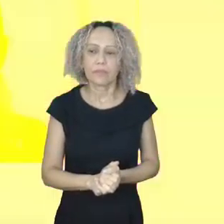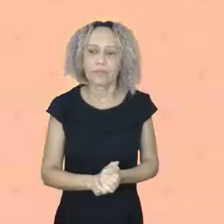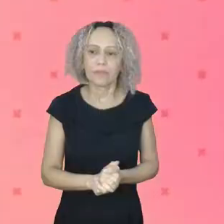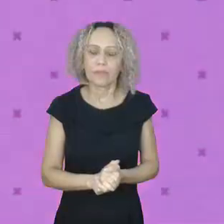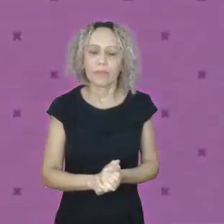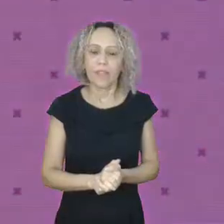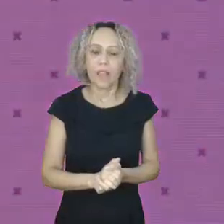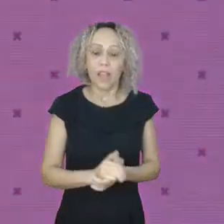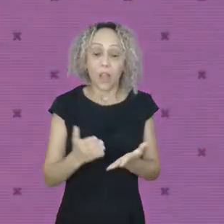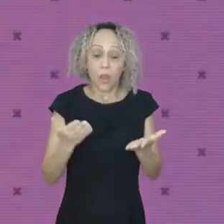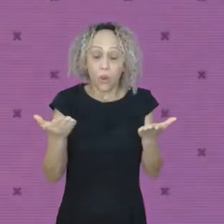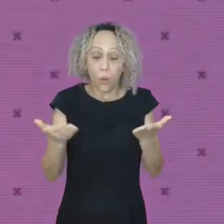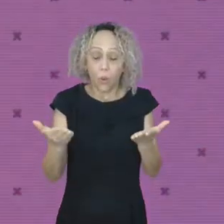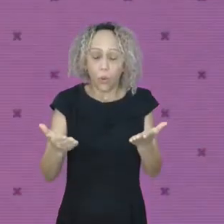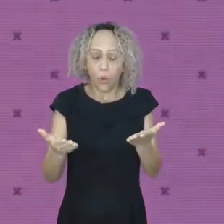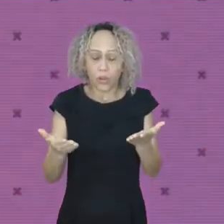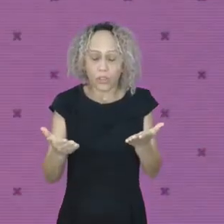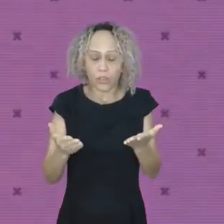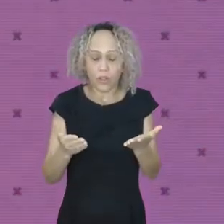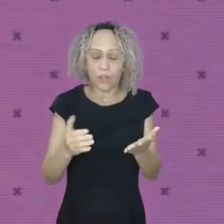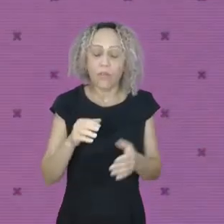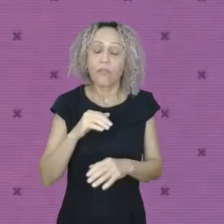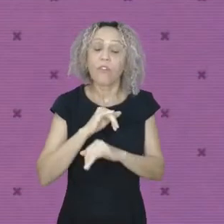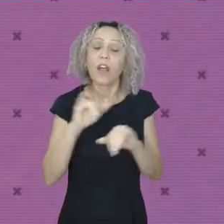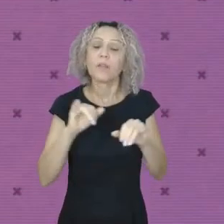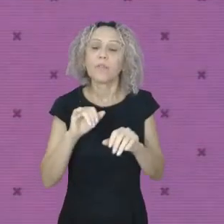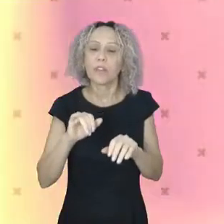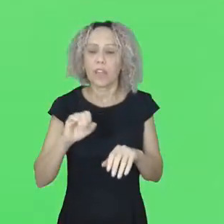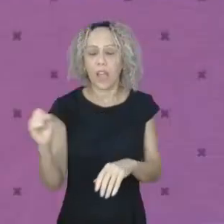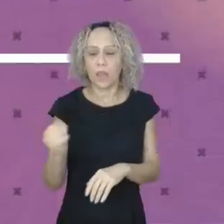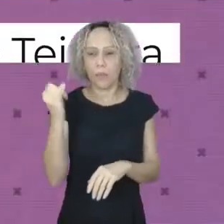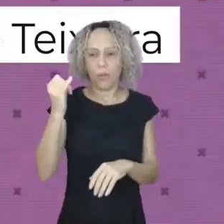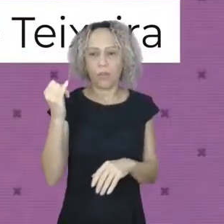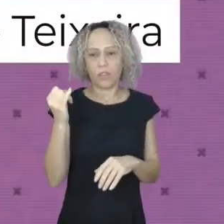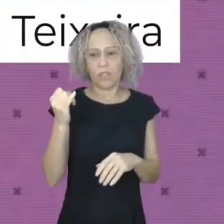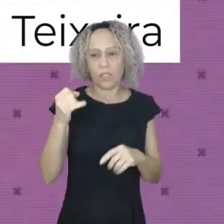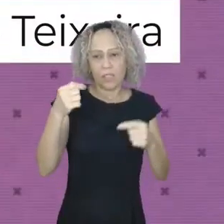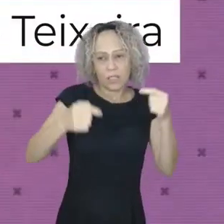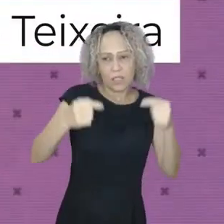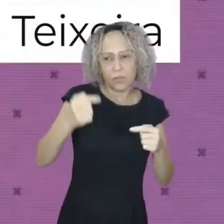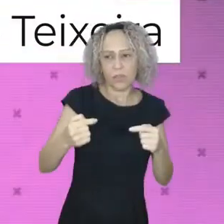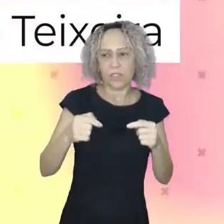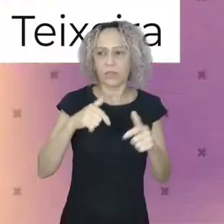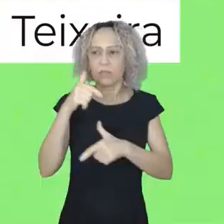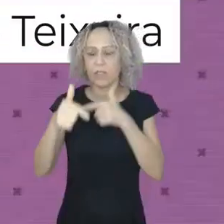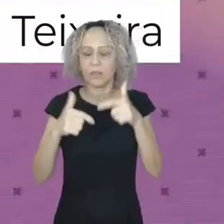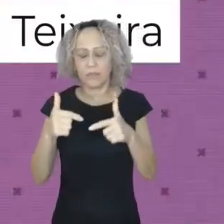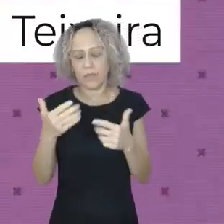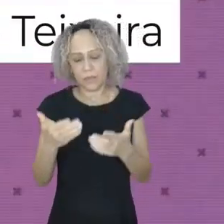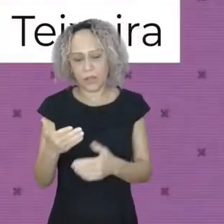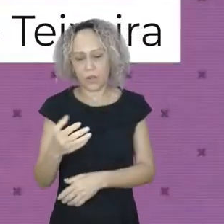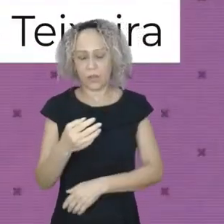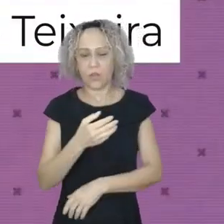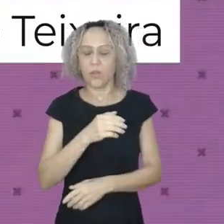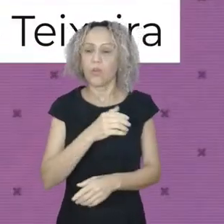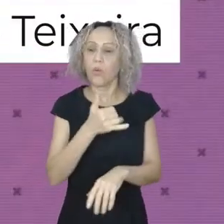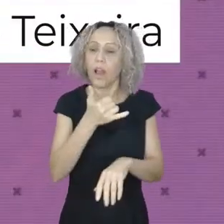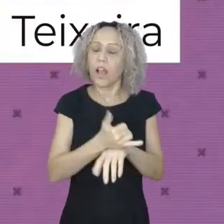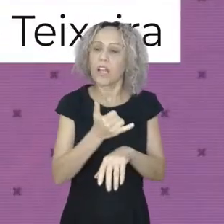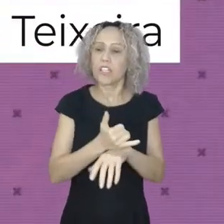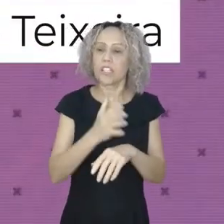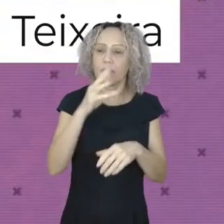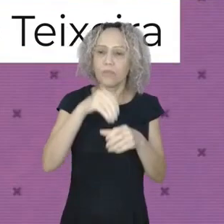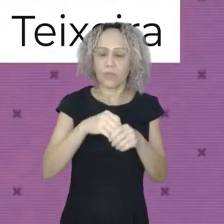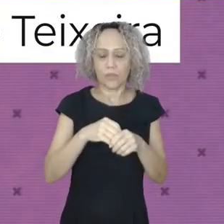Na aula de hoje falamos sobre as importantes políticas de trabalho para as mulheres com a chefe de gabinete do Ministério do Trabalho e Emprego,